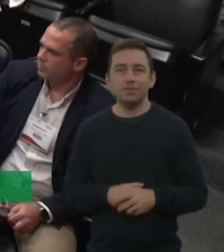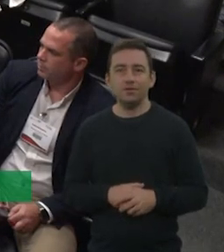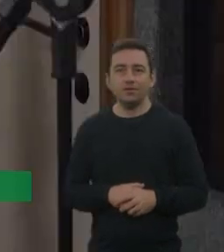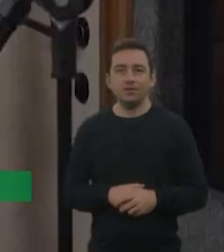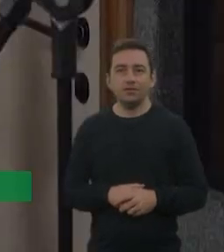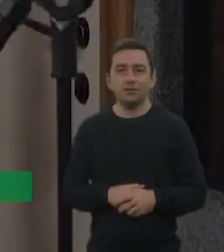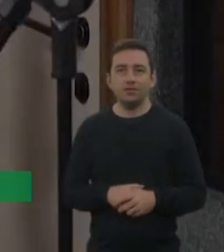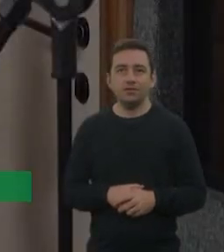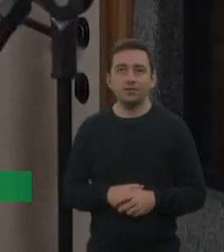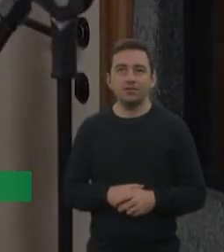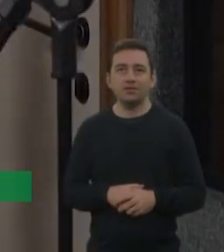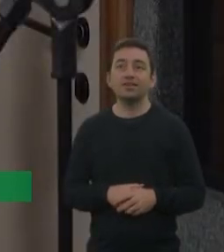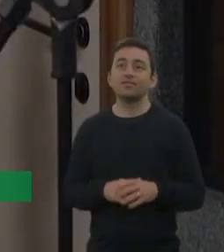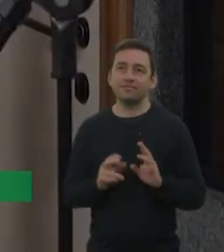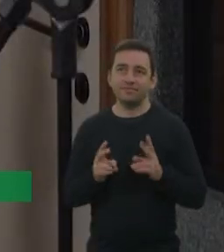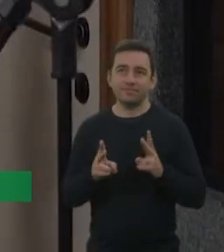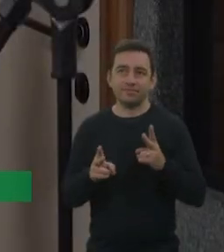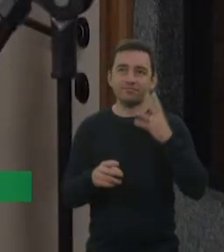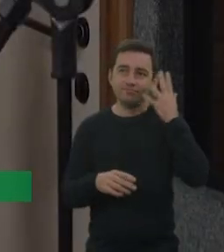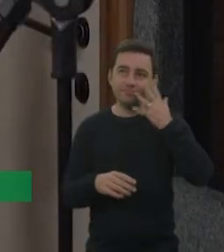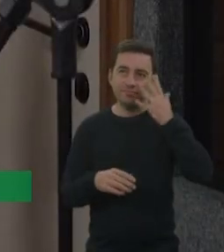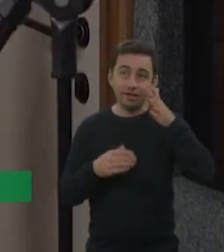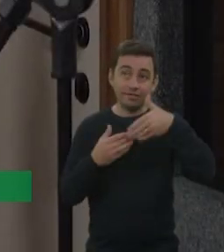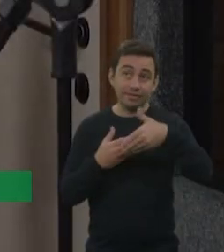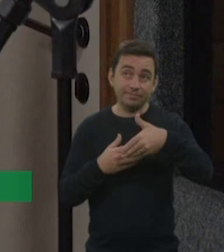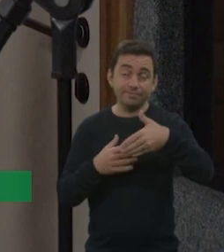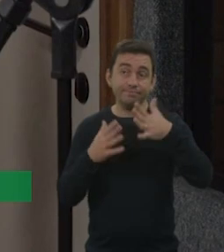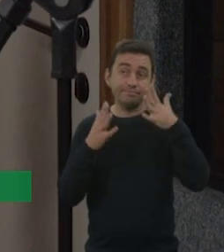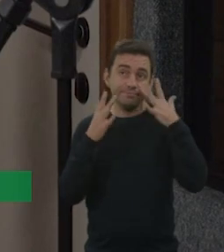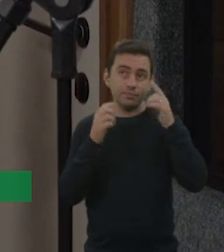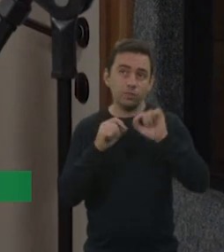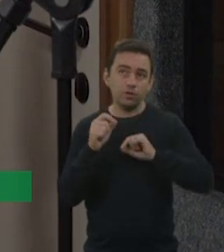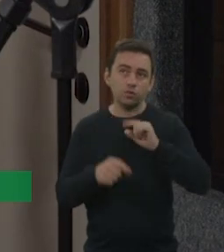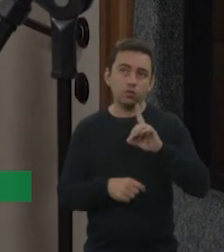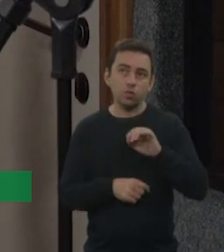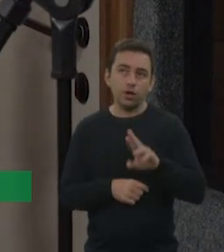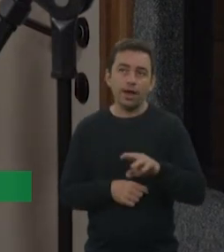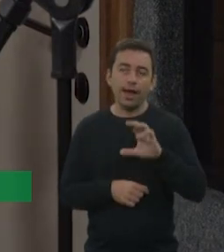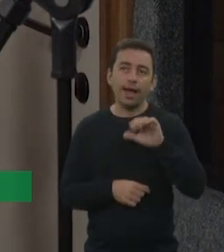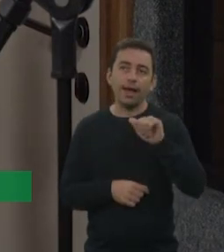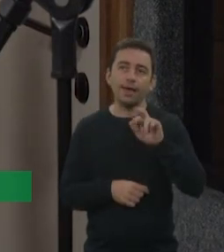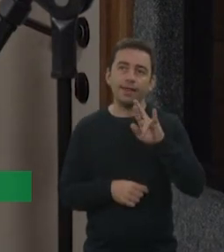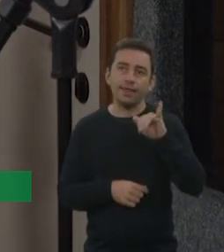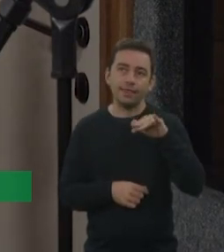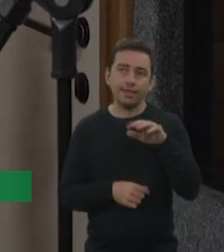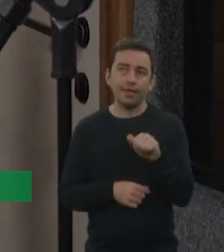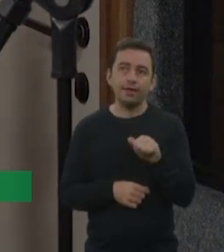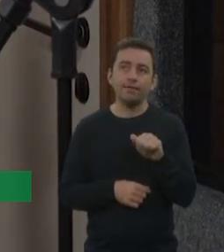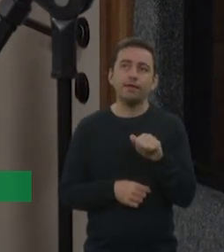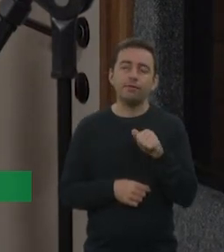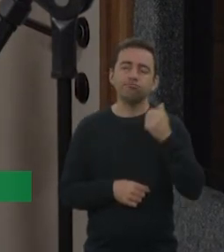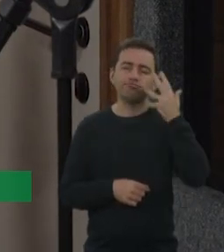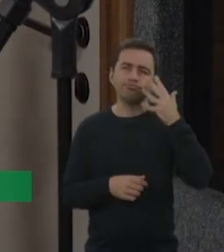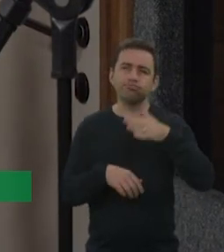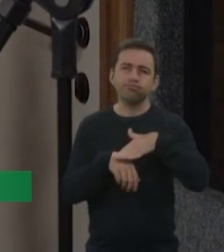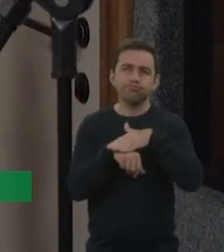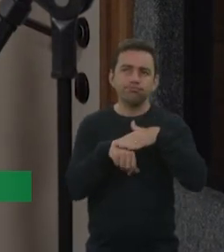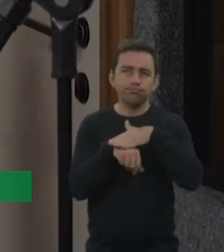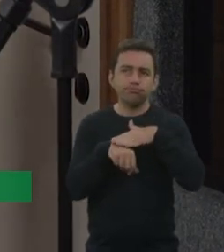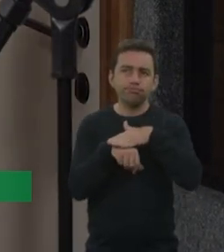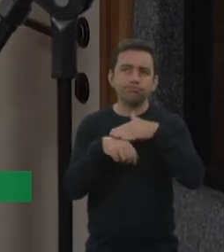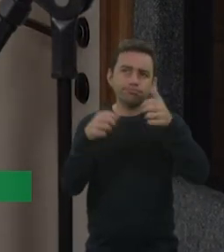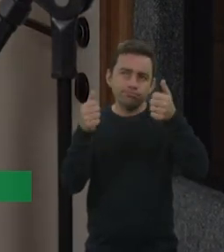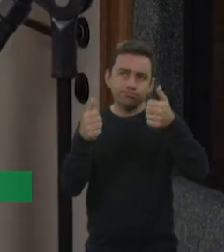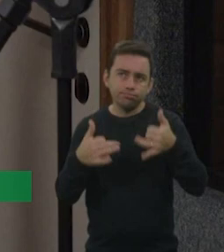Obrigado. Bom, seguimos com a nossa programação. Temos a apresentação agora da doutora Karina Medeiros Bastos. Vai conversar um pouco com a gente sobre a jornada